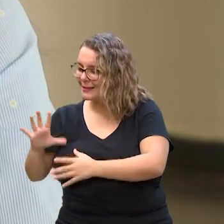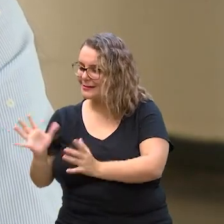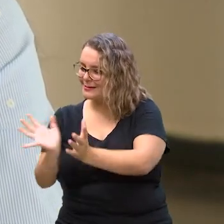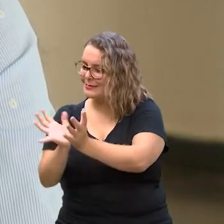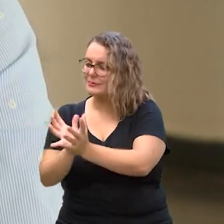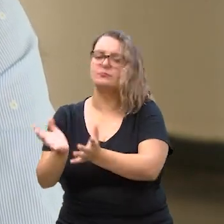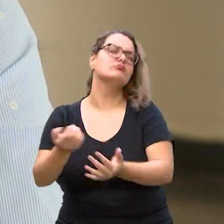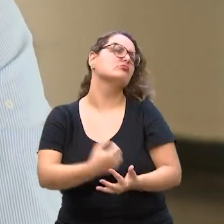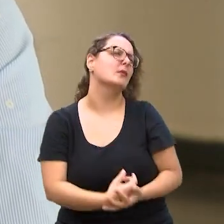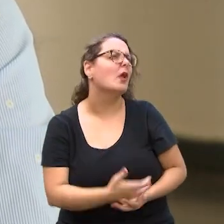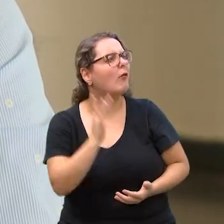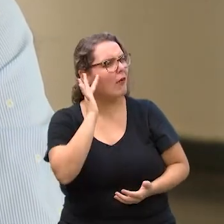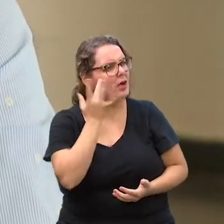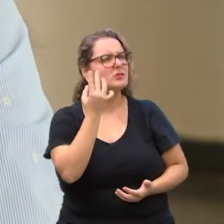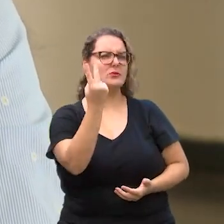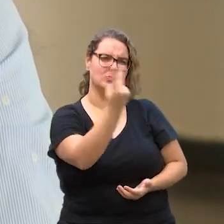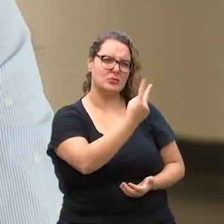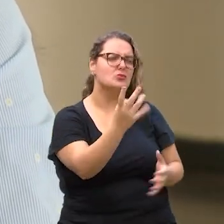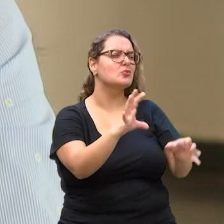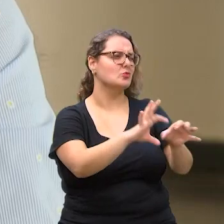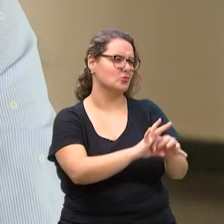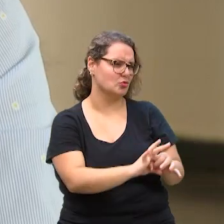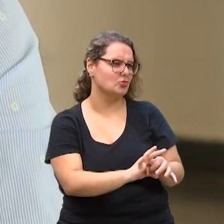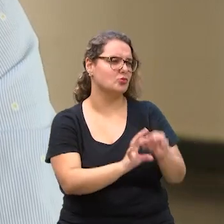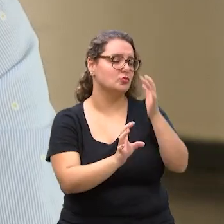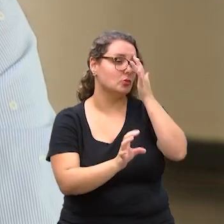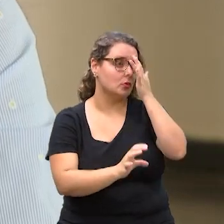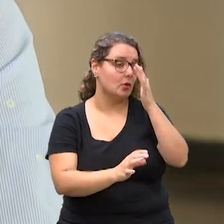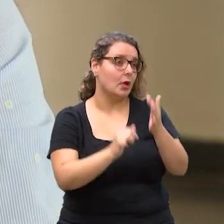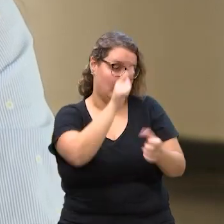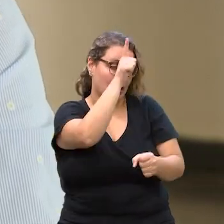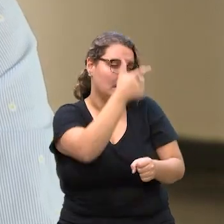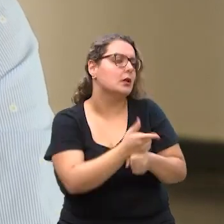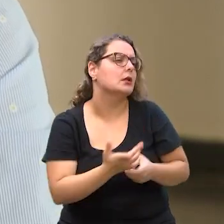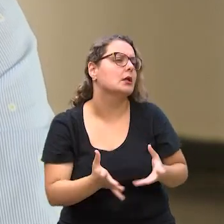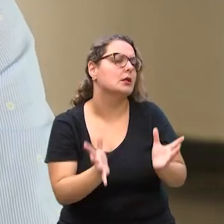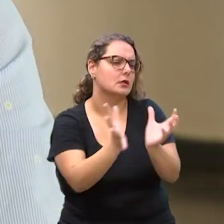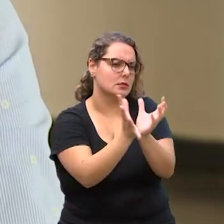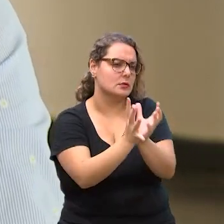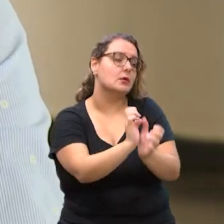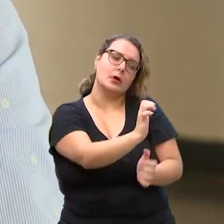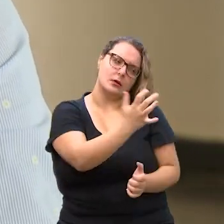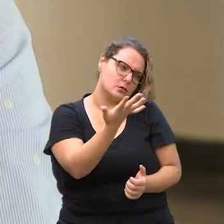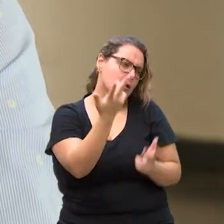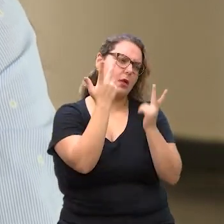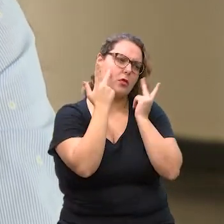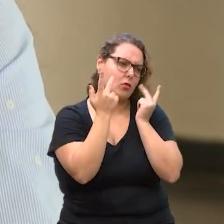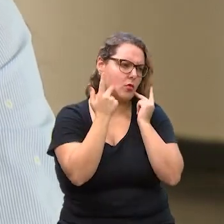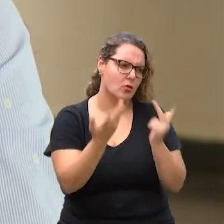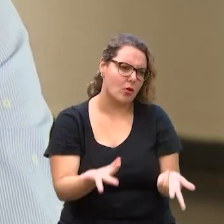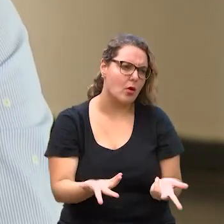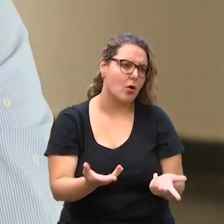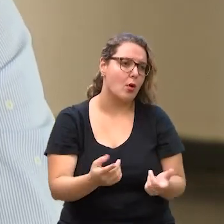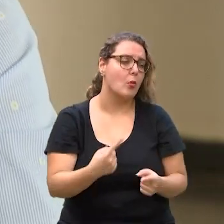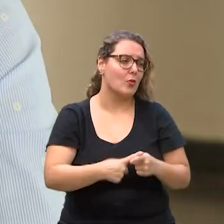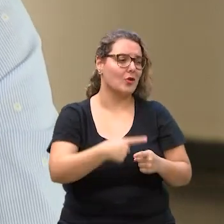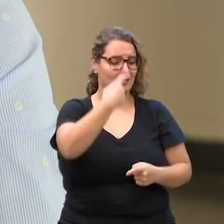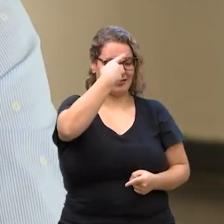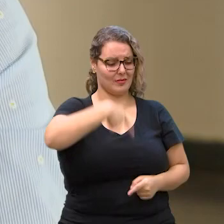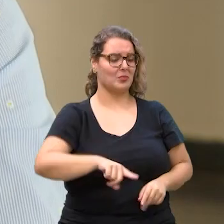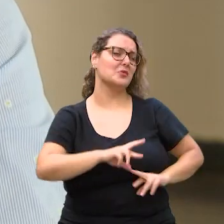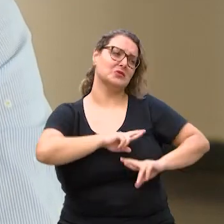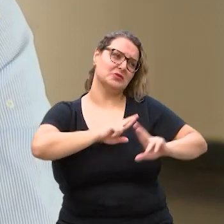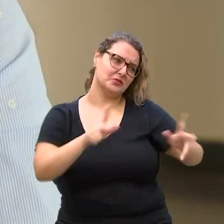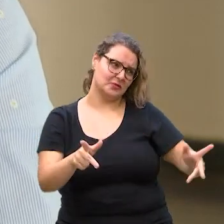Acho que as duas coisas caminham juntas. A liderança acho que é um processo natural e ela vai acontecer, porque existem perfis